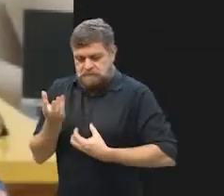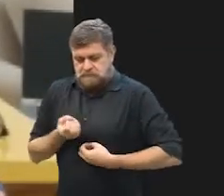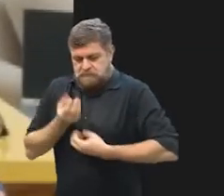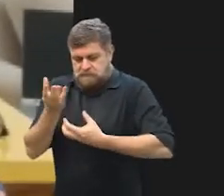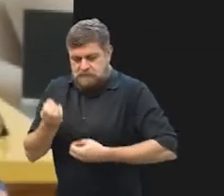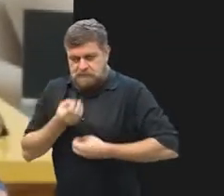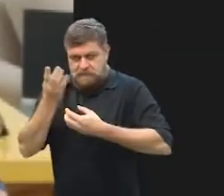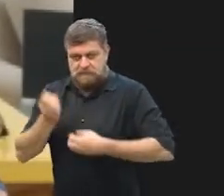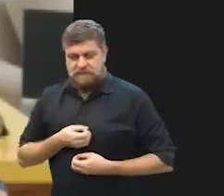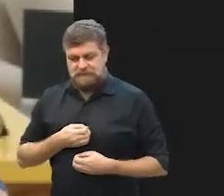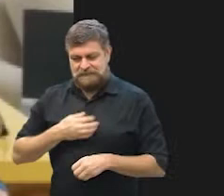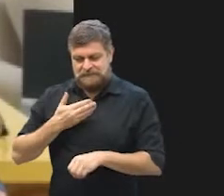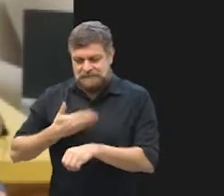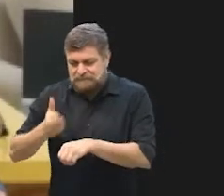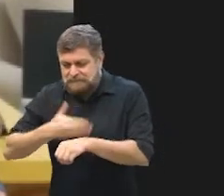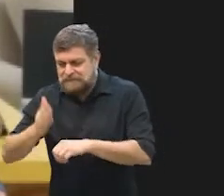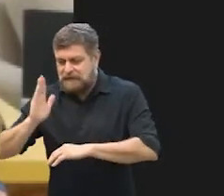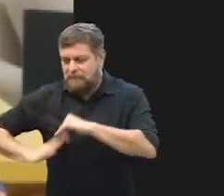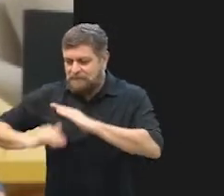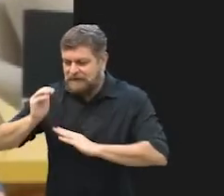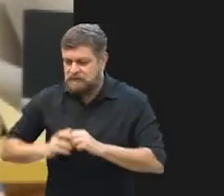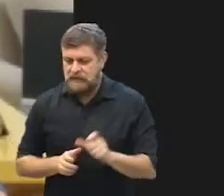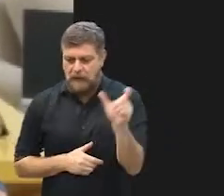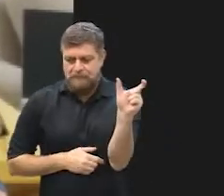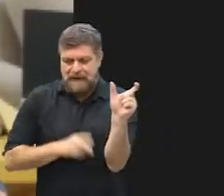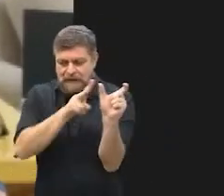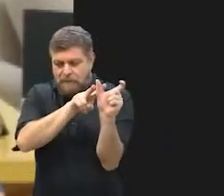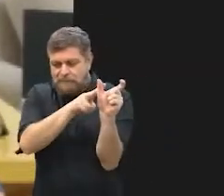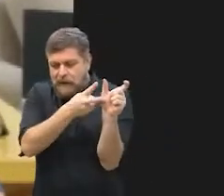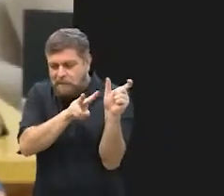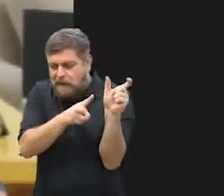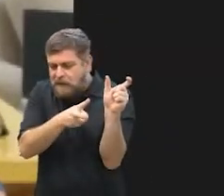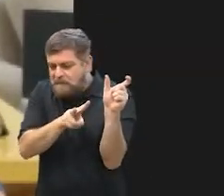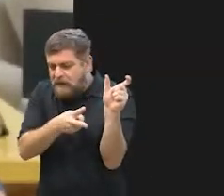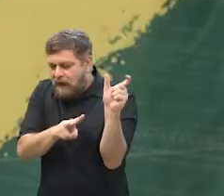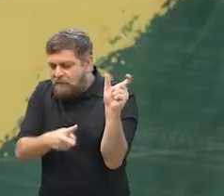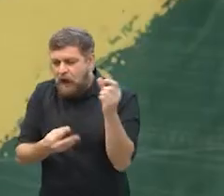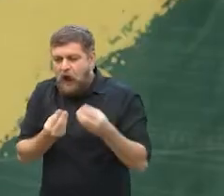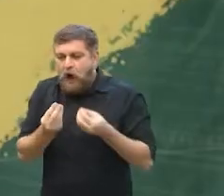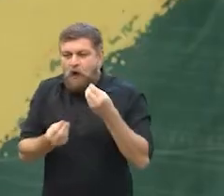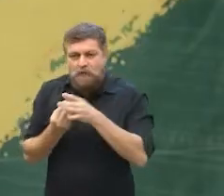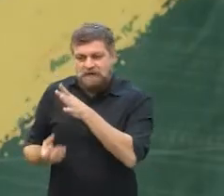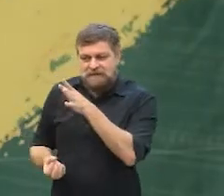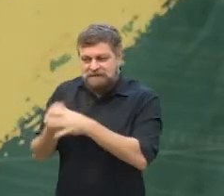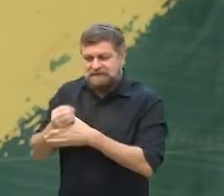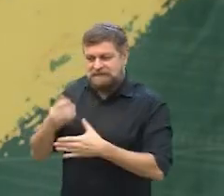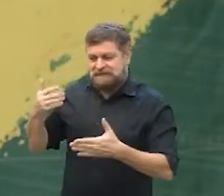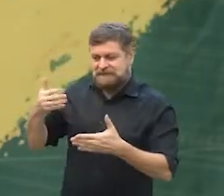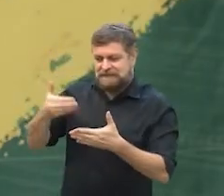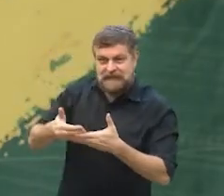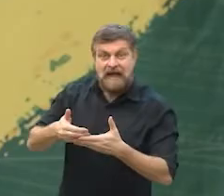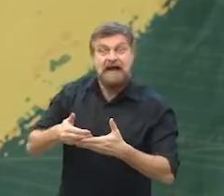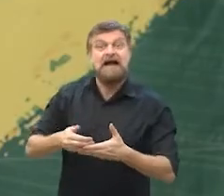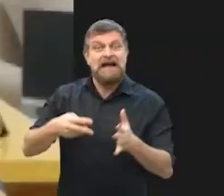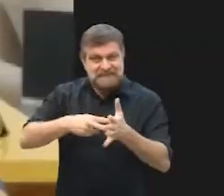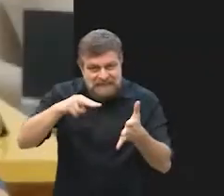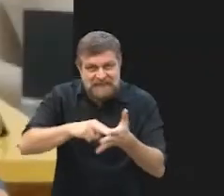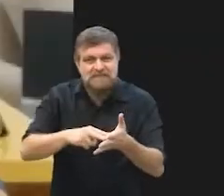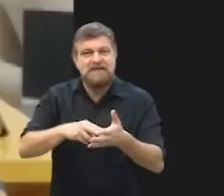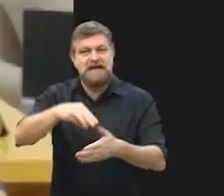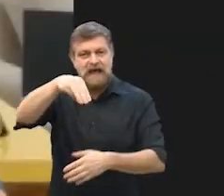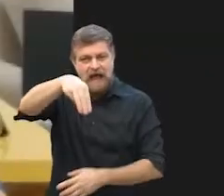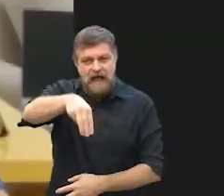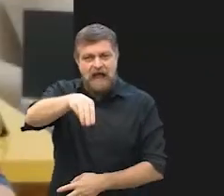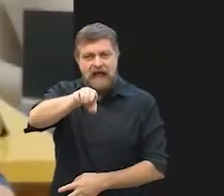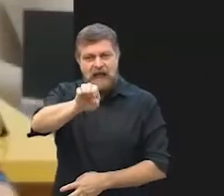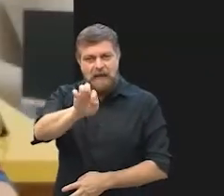faz esse exercício de tentar dizer, de escrever alguma coisa, contando como isso está acontecendo, isso é uma metalinguagem, é uma